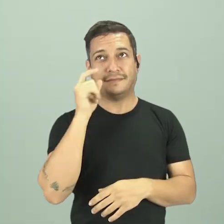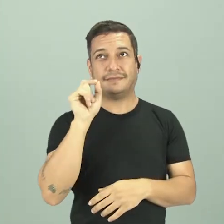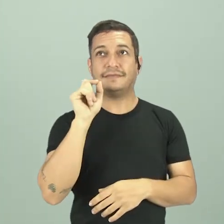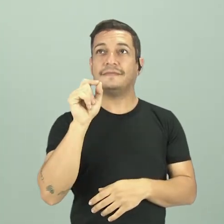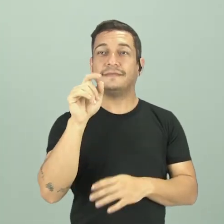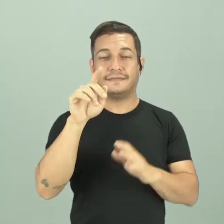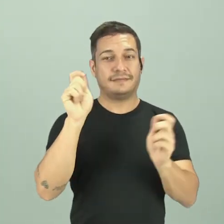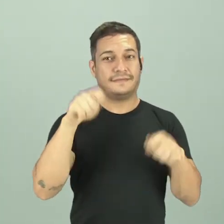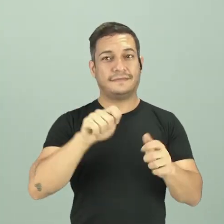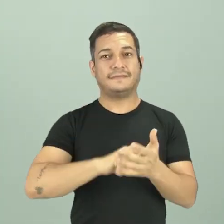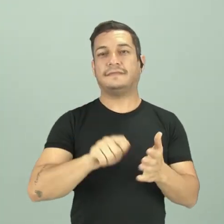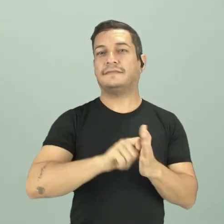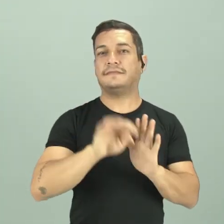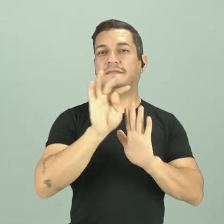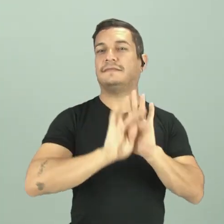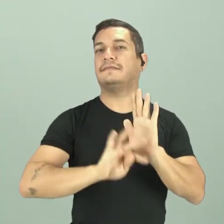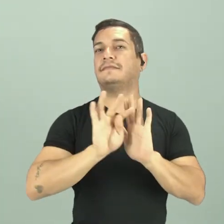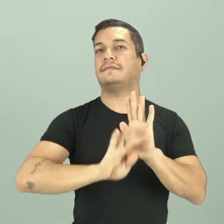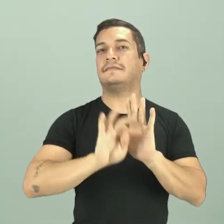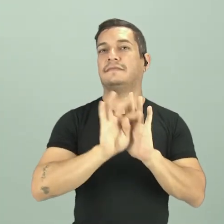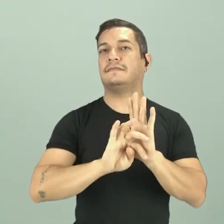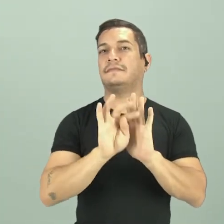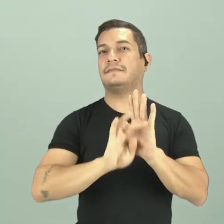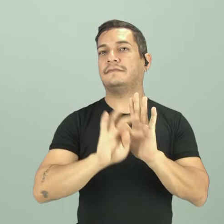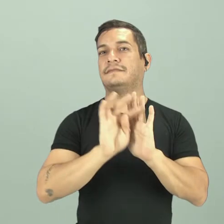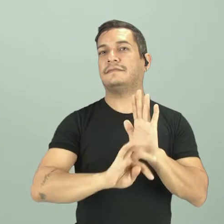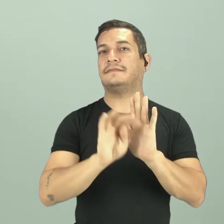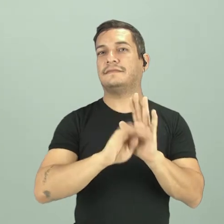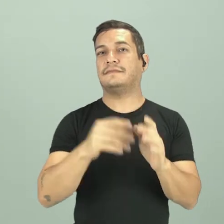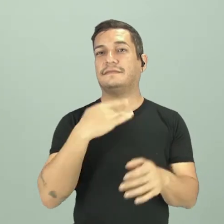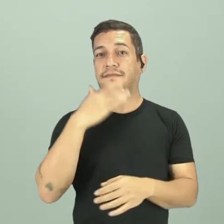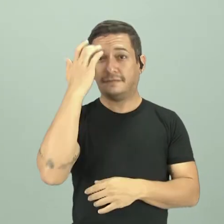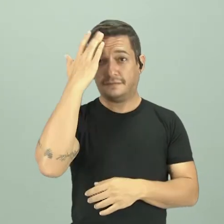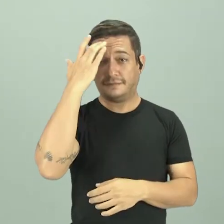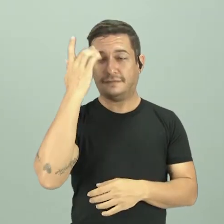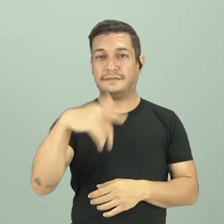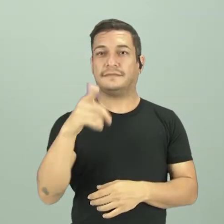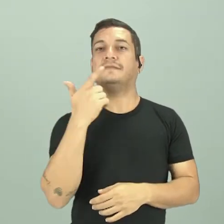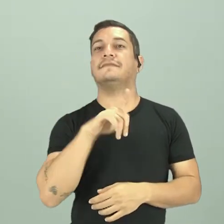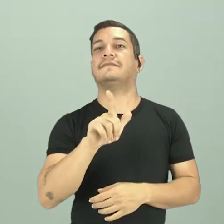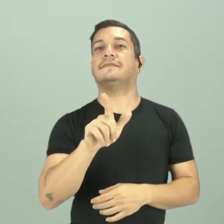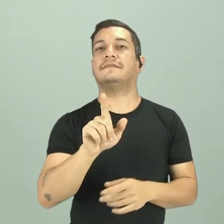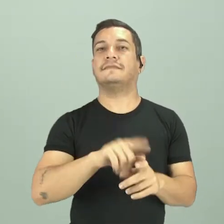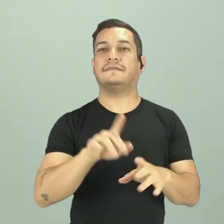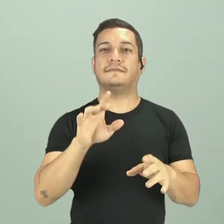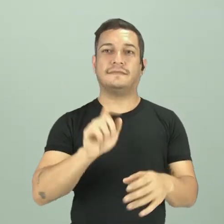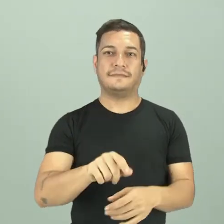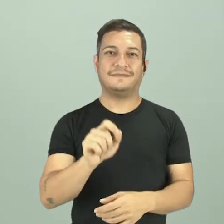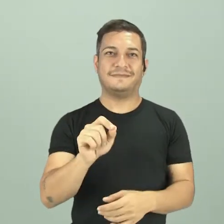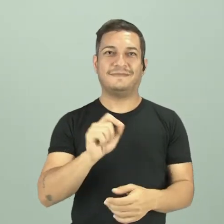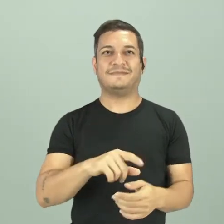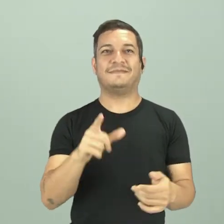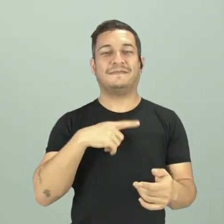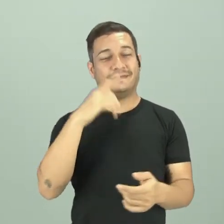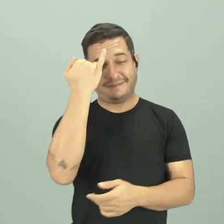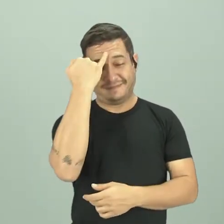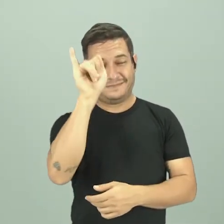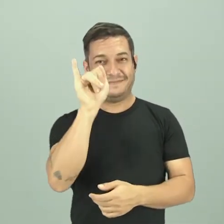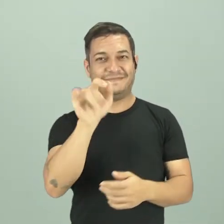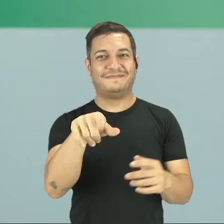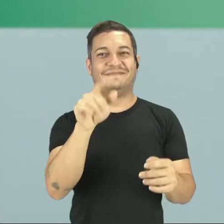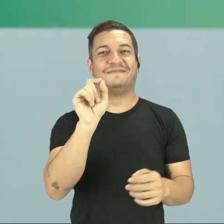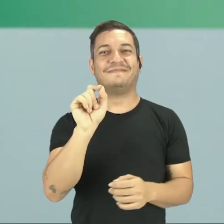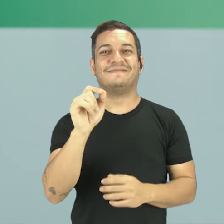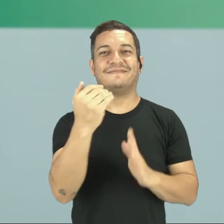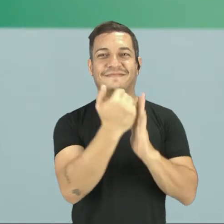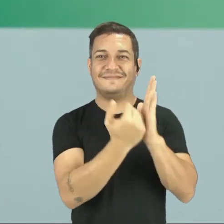texto. Você vai usar aquela que você domina com mais facilidade, aquela que você consegue se apropriar ali para apresentar as suas ideias, tá? Então são